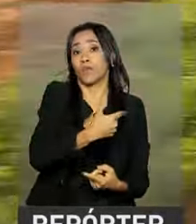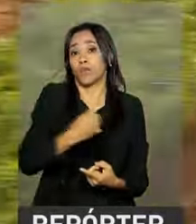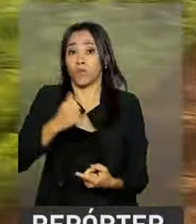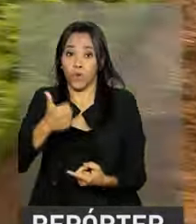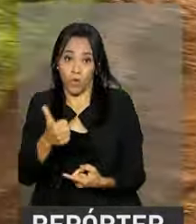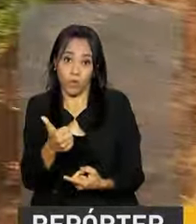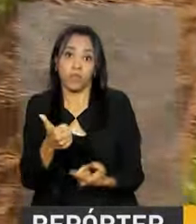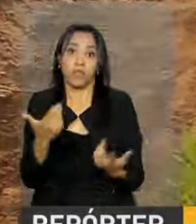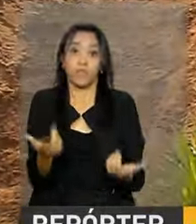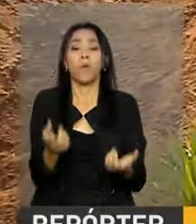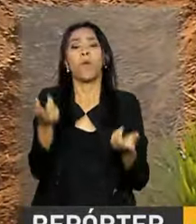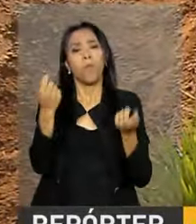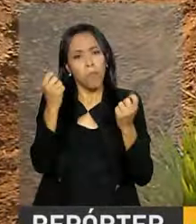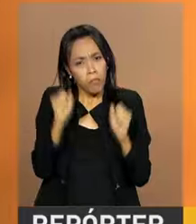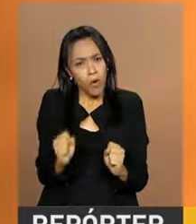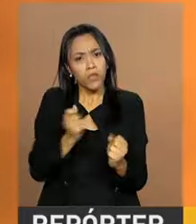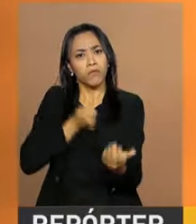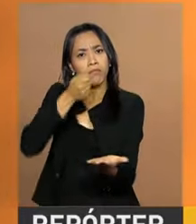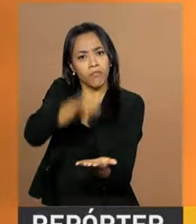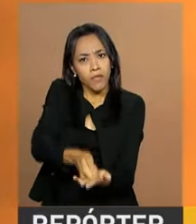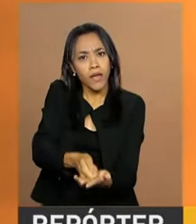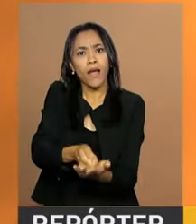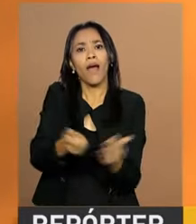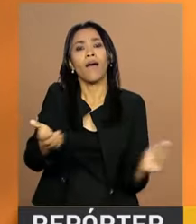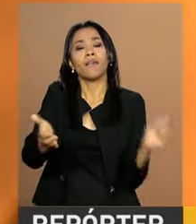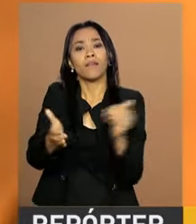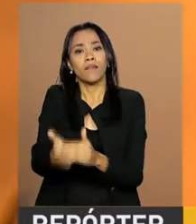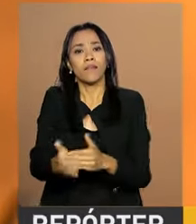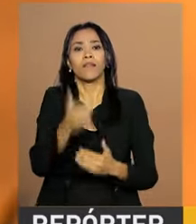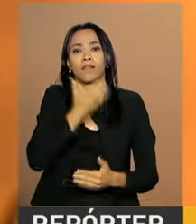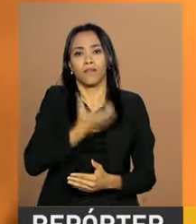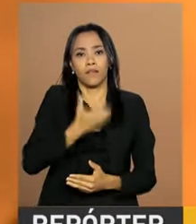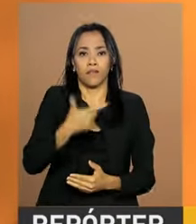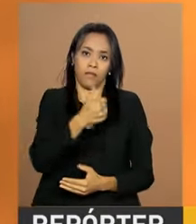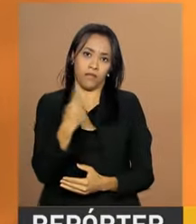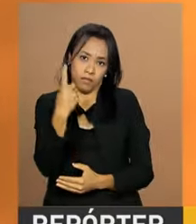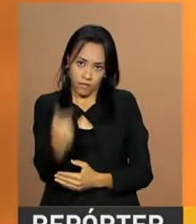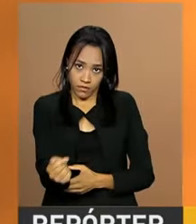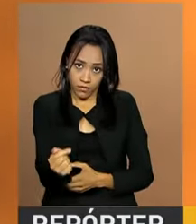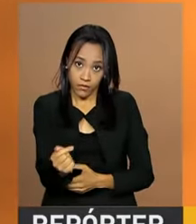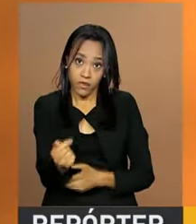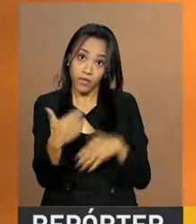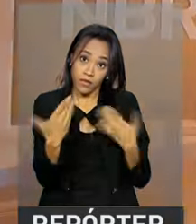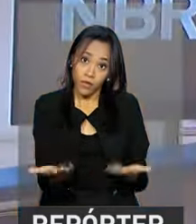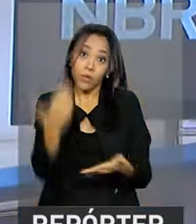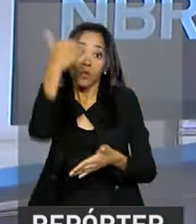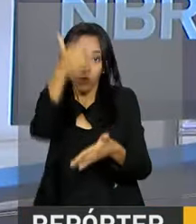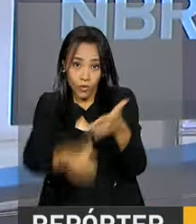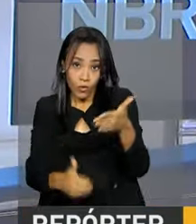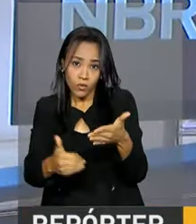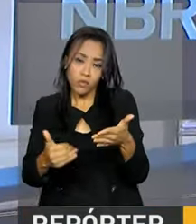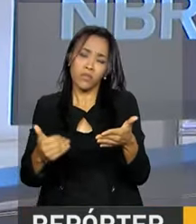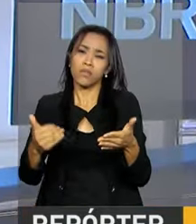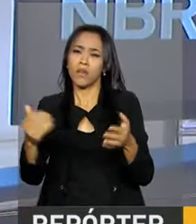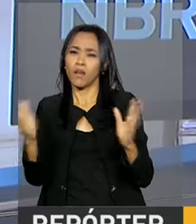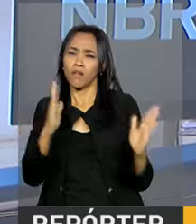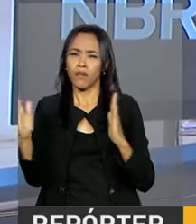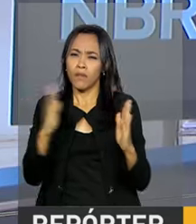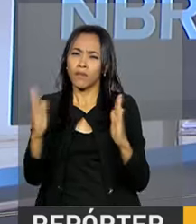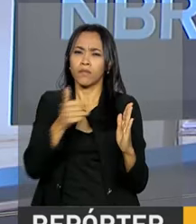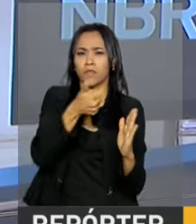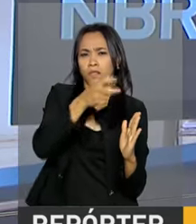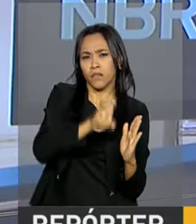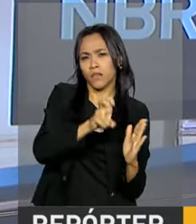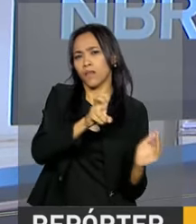os pagamentos podem ser quitados até dezembro de 2017 e os descontos variam de